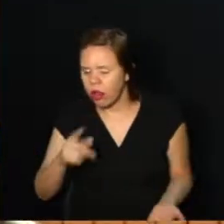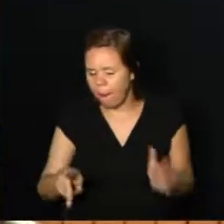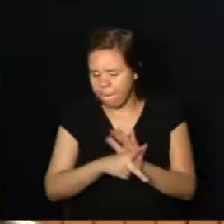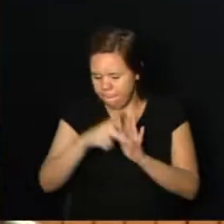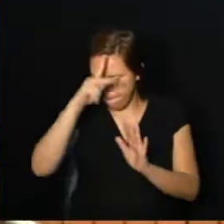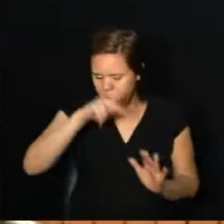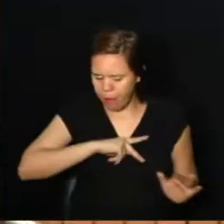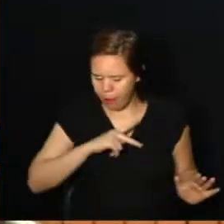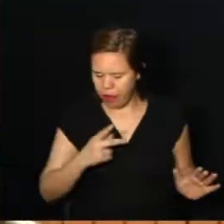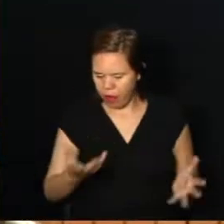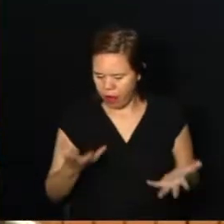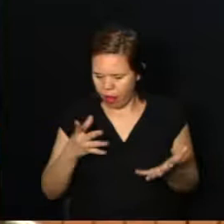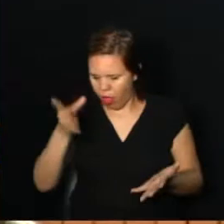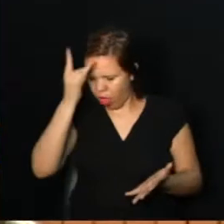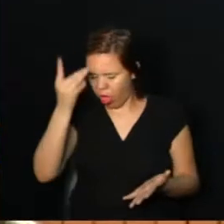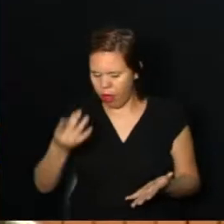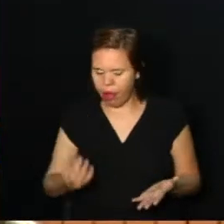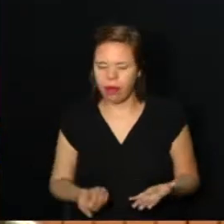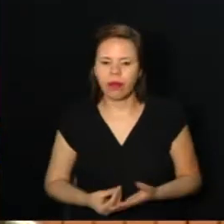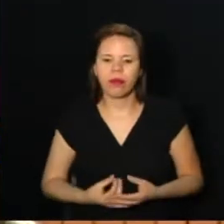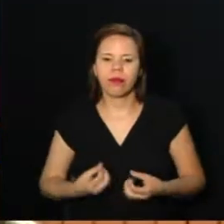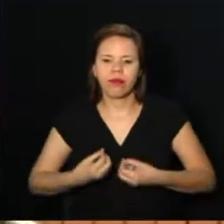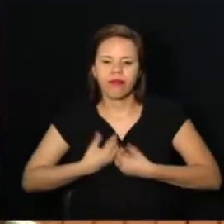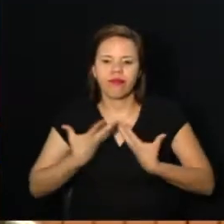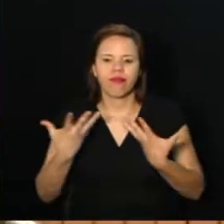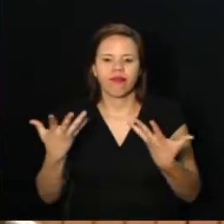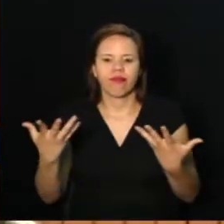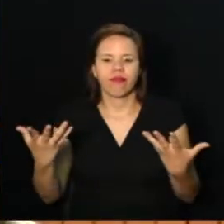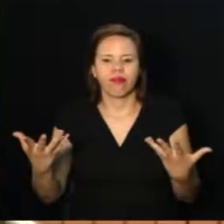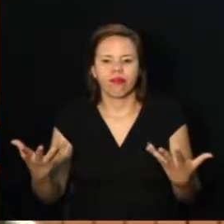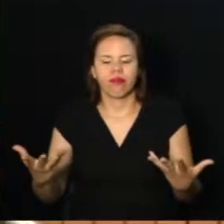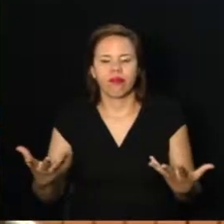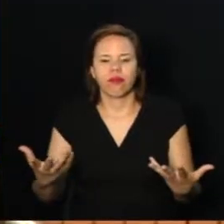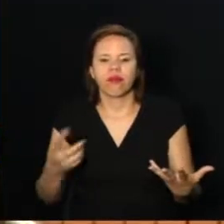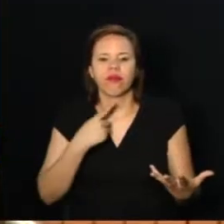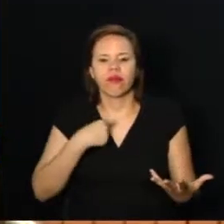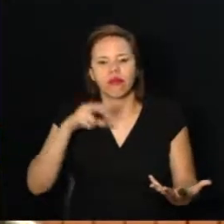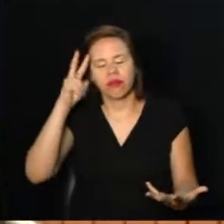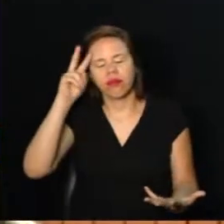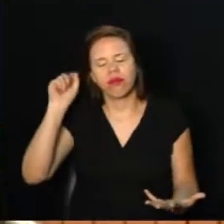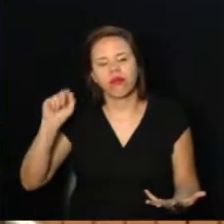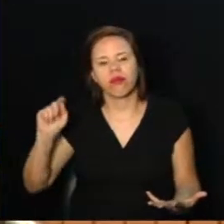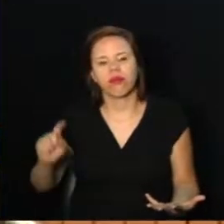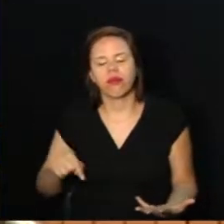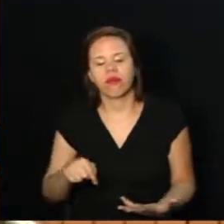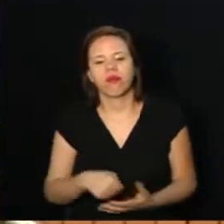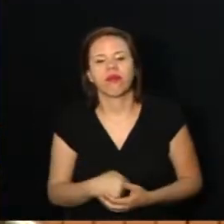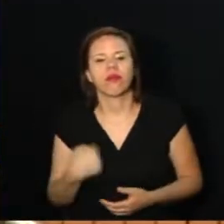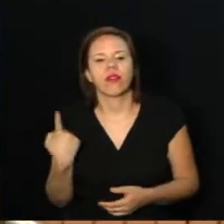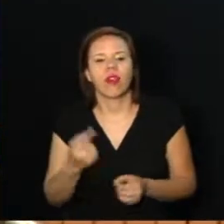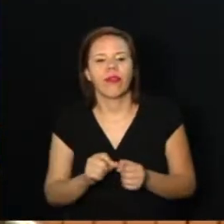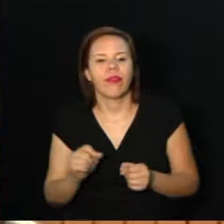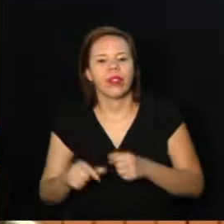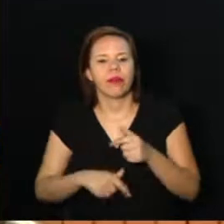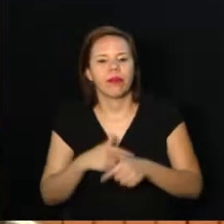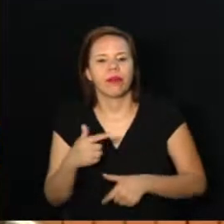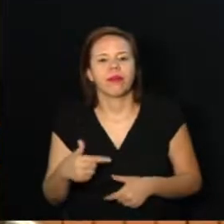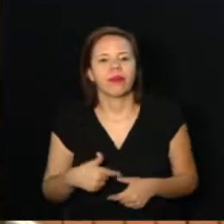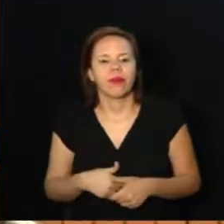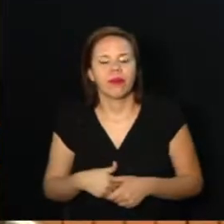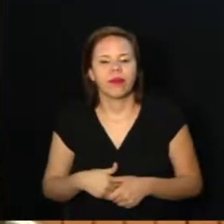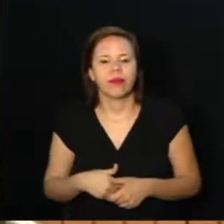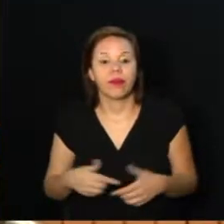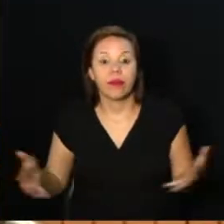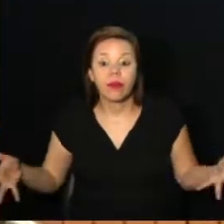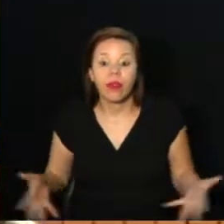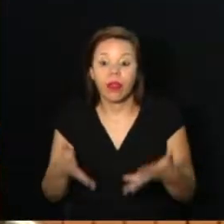conscientização, ela vem de dentro para fora. Eu me recordo aqui, Marcelo, que nós fizemos um trabalho de despertar